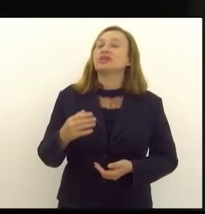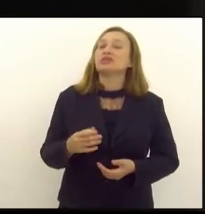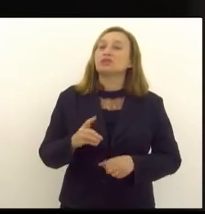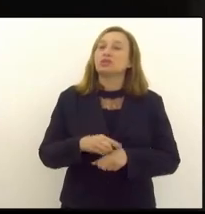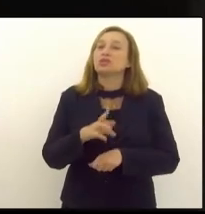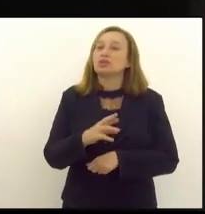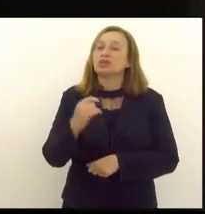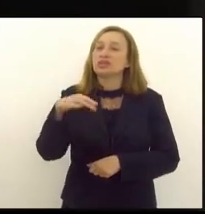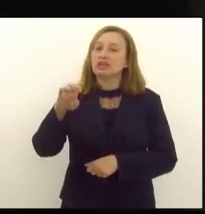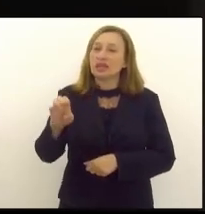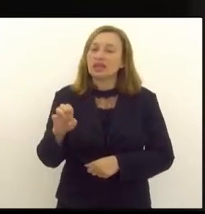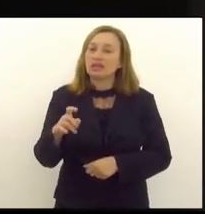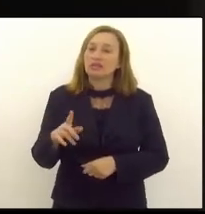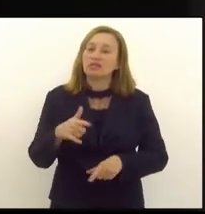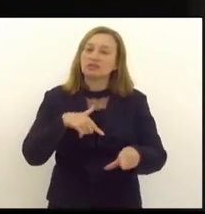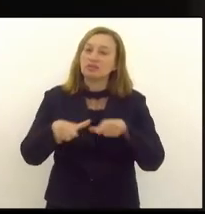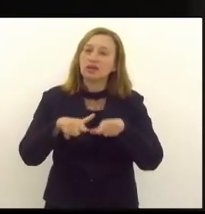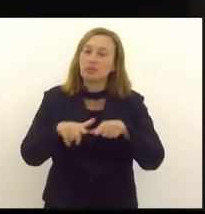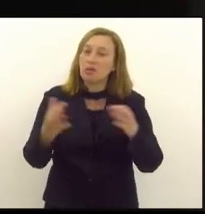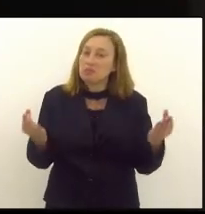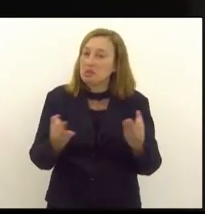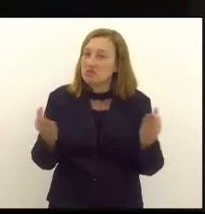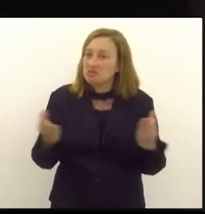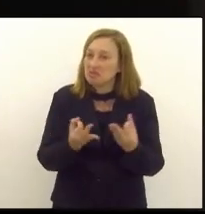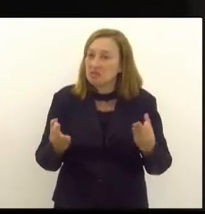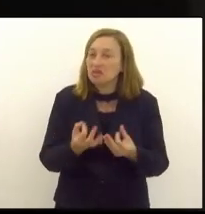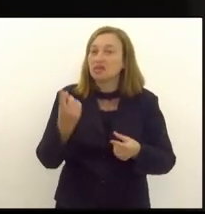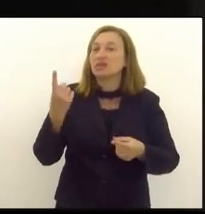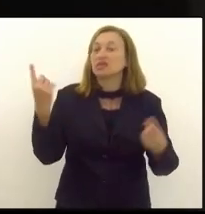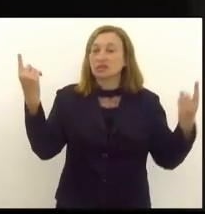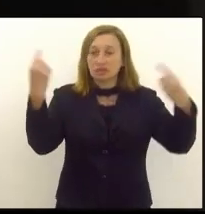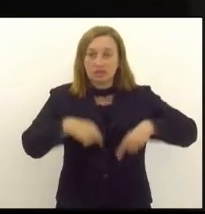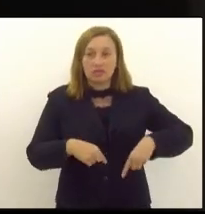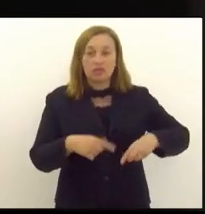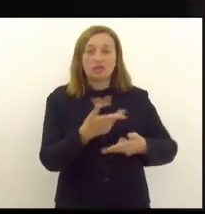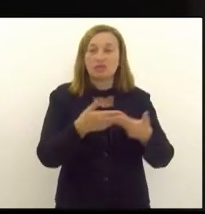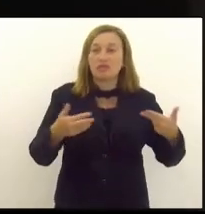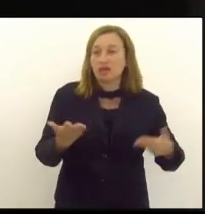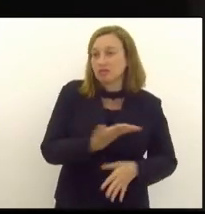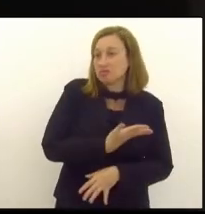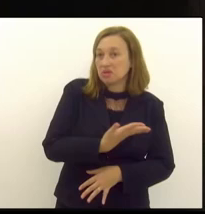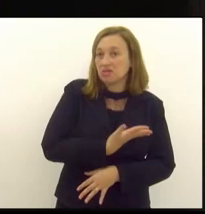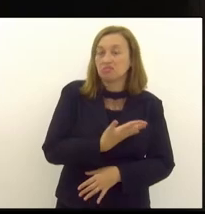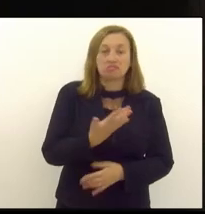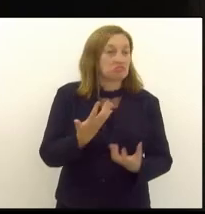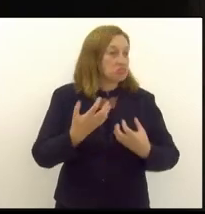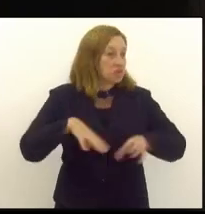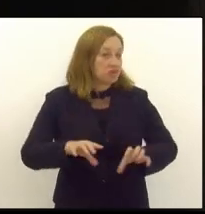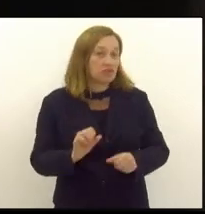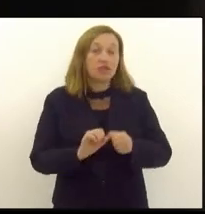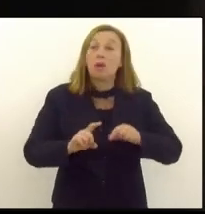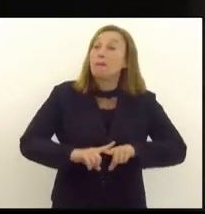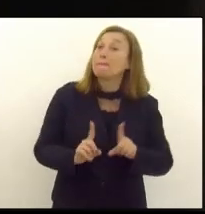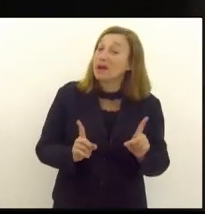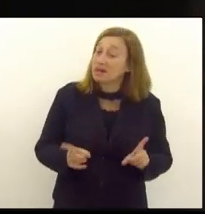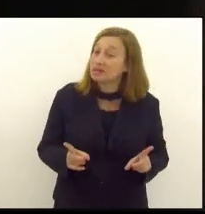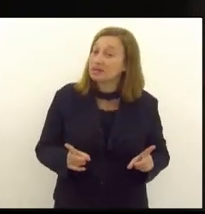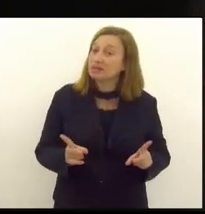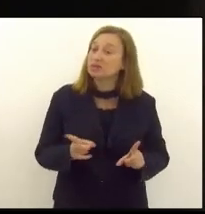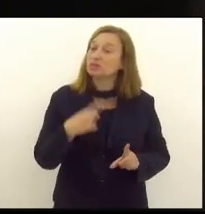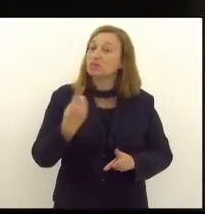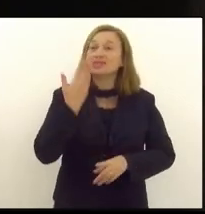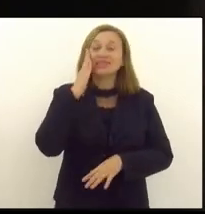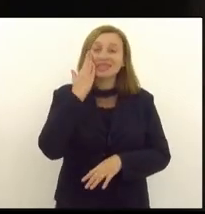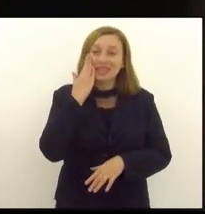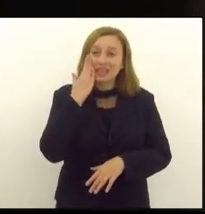um trabalho, é um trabalho belíssimo, é um trabalho desafiador, porque muitos colegas também não queriam fazer. Mas, assim, e nós